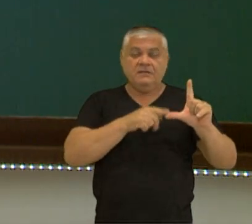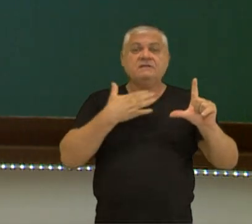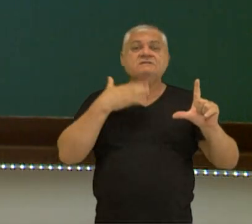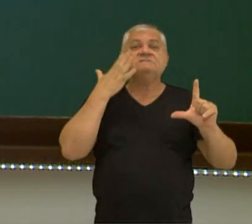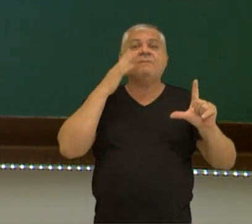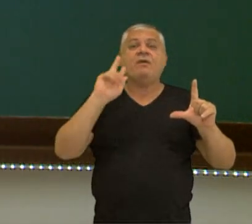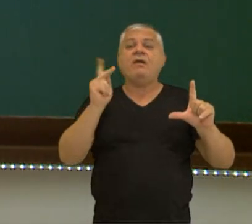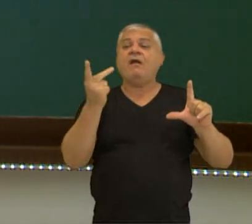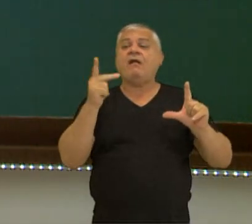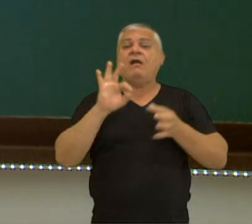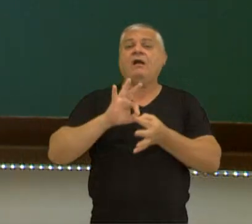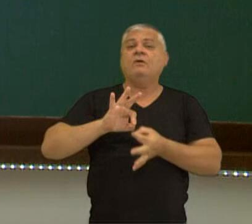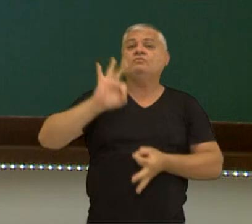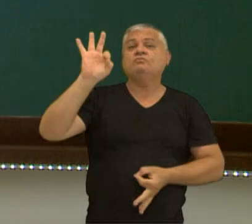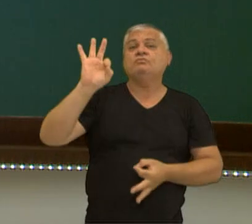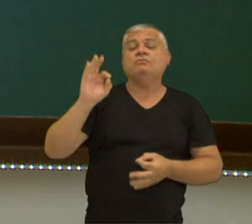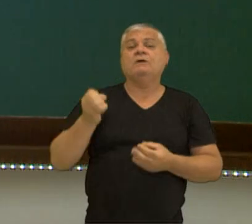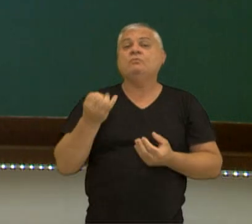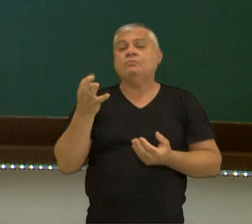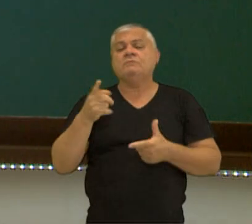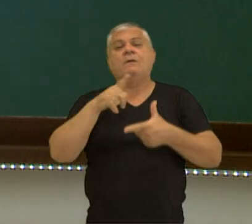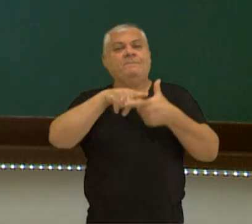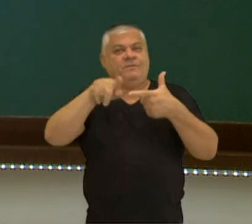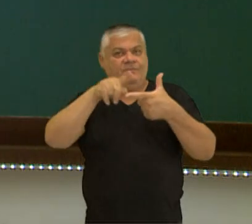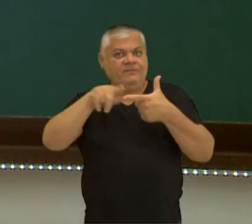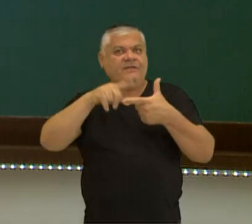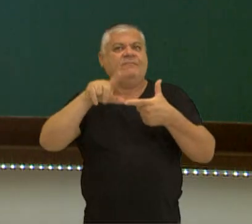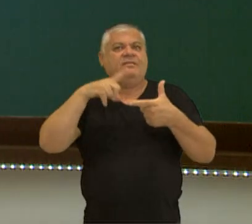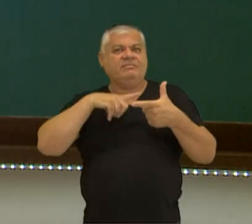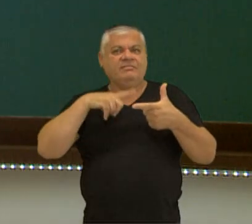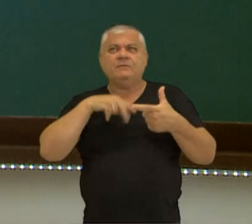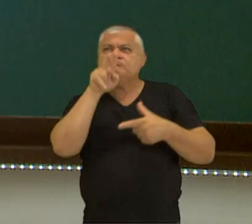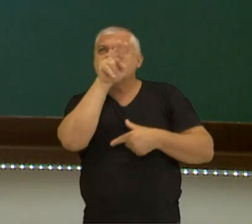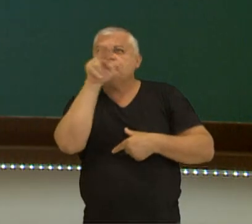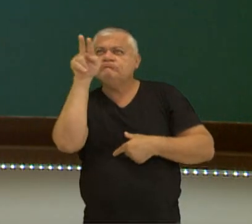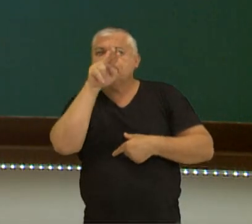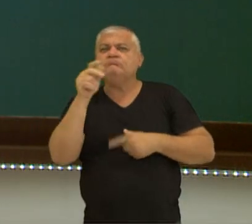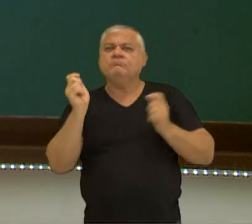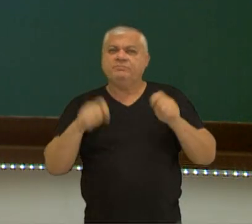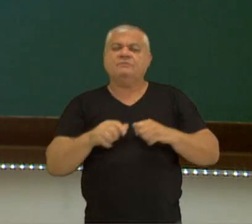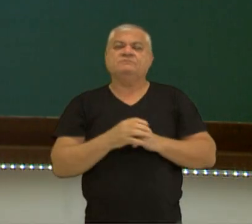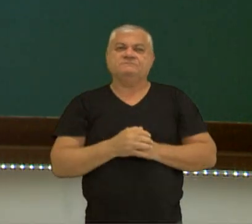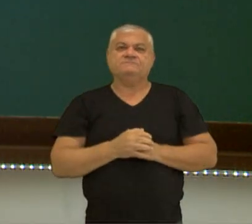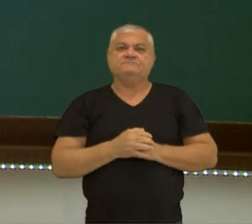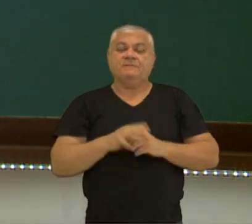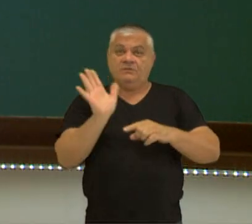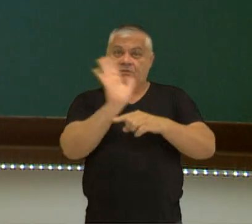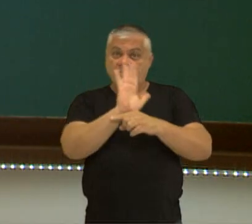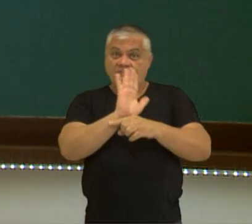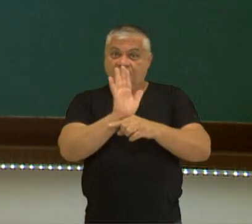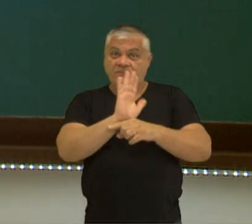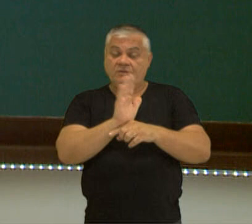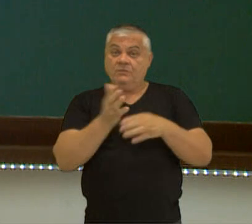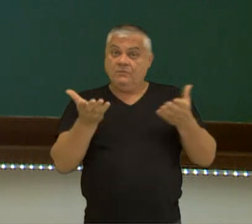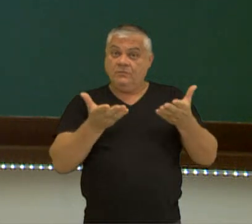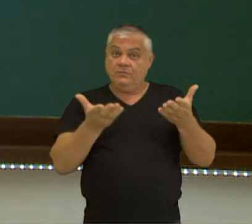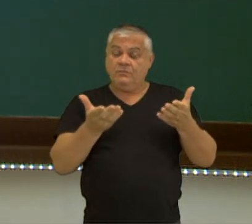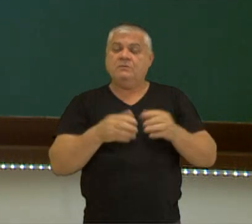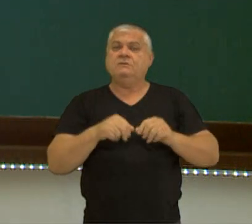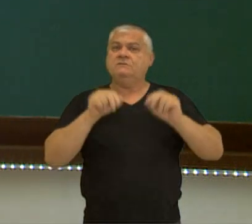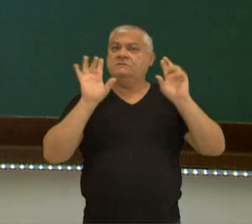saber a altura. Isso é um problema que pode normalmente acontecer. No vídeo de hoje, a gente